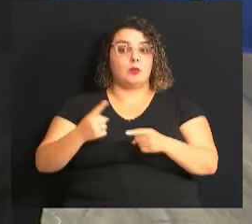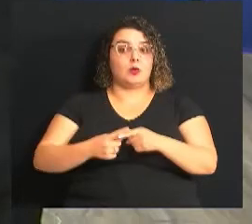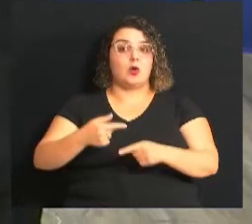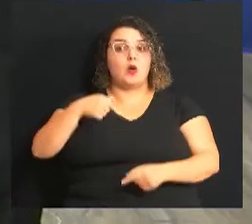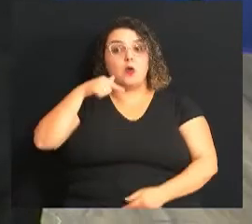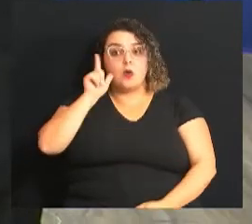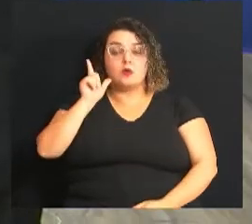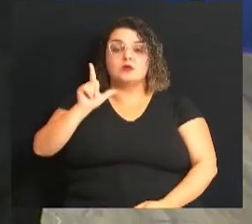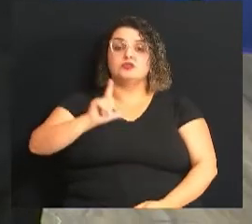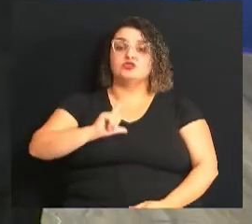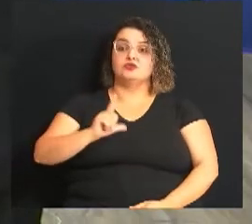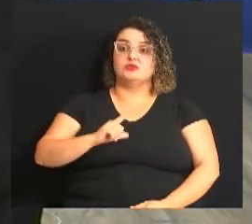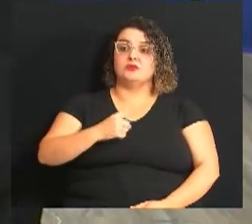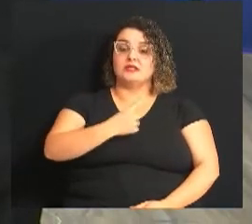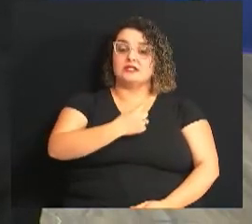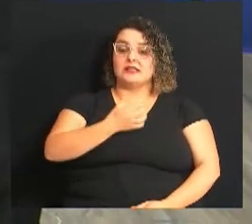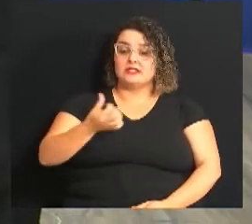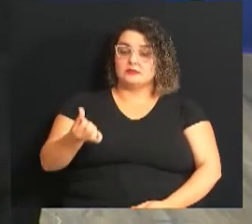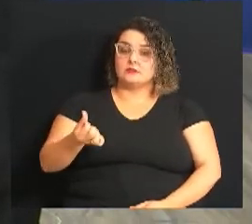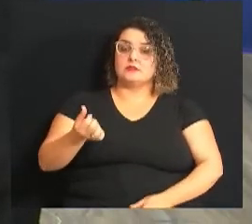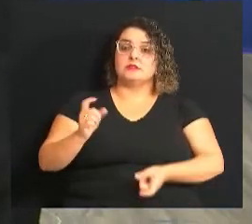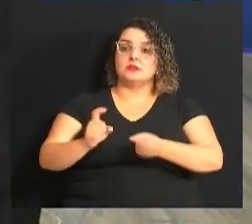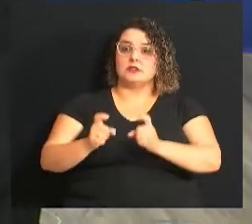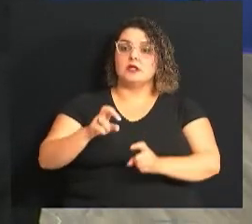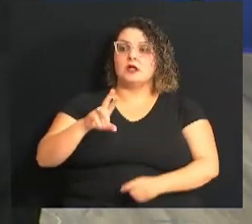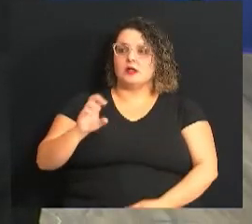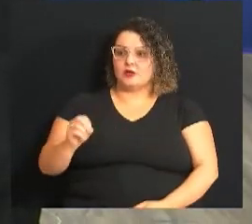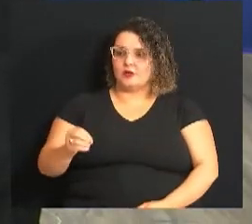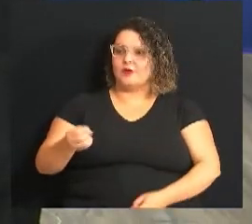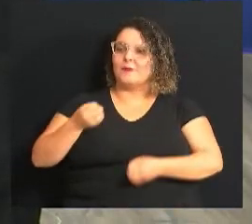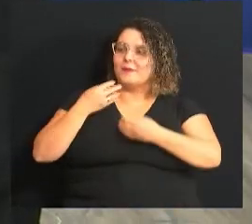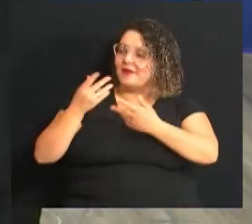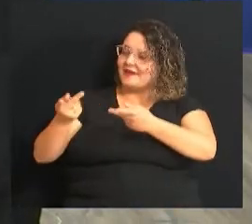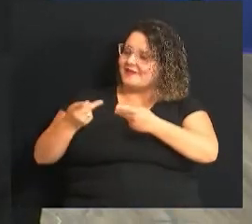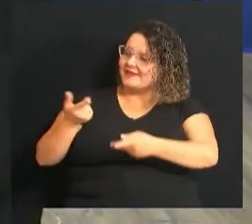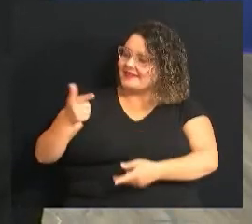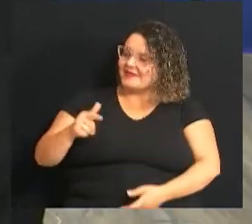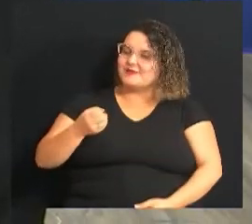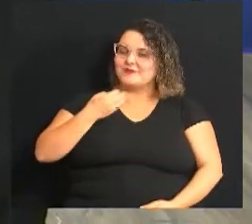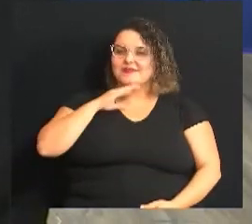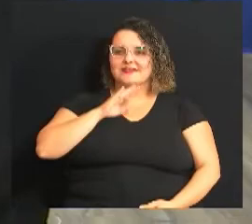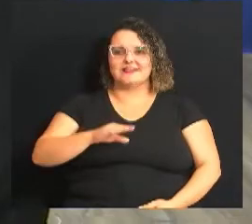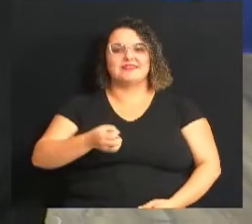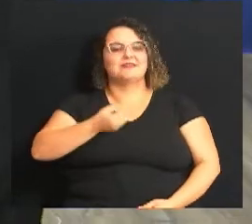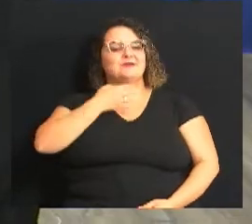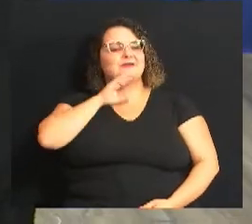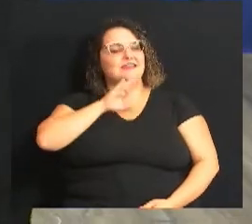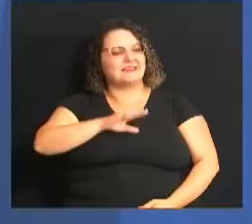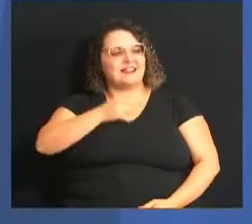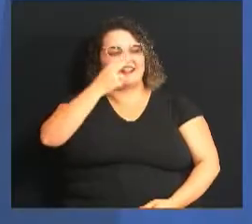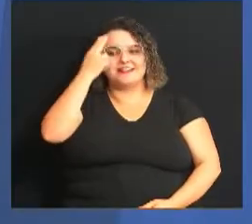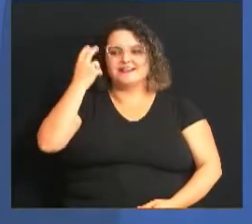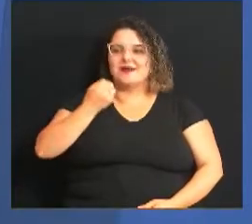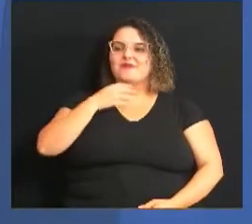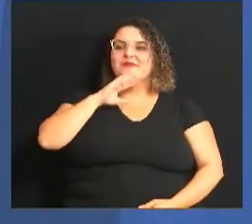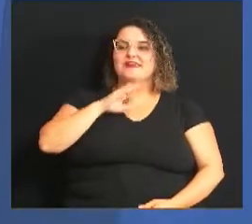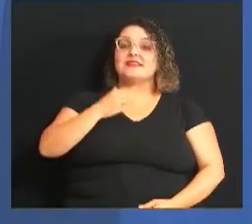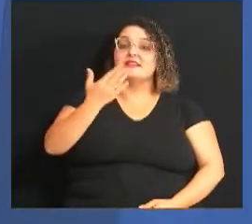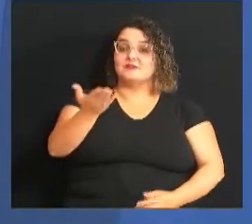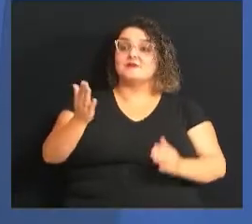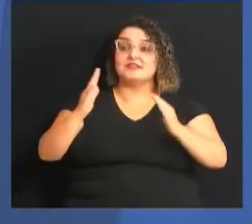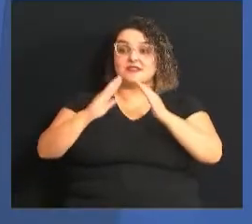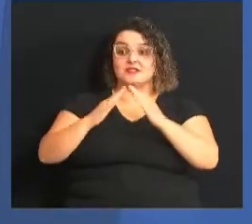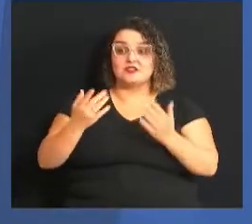a 16ª reunião ordinária. Então, seja bem-vinda novamente. Boa tarde, Mirna. Boa tarde, Gabriel. Boa tarde a você de casa. E